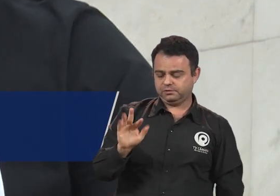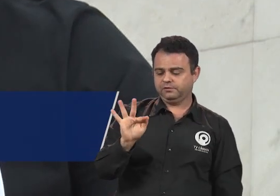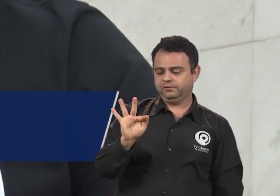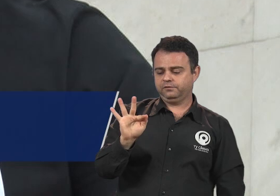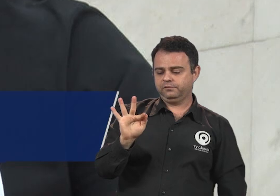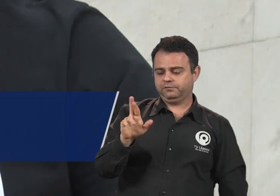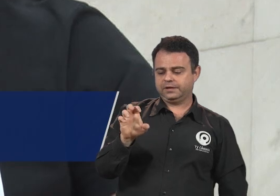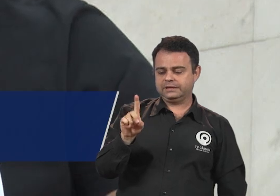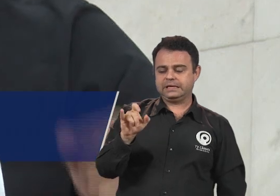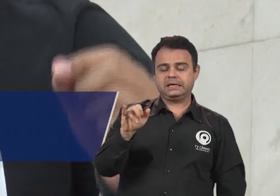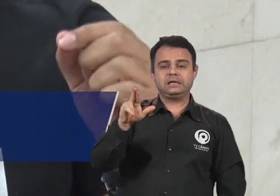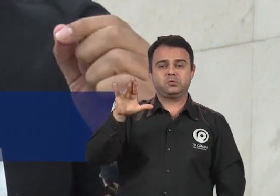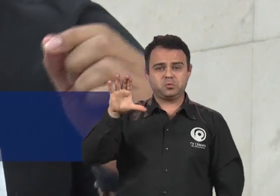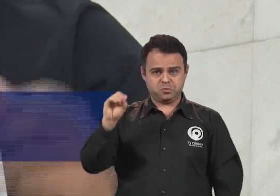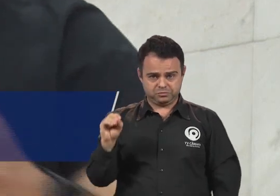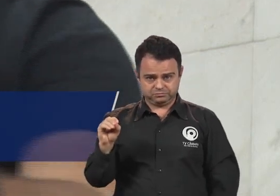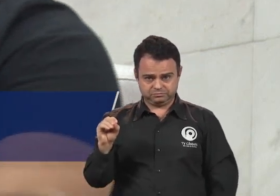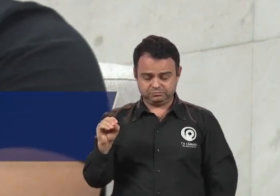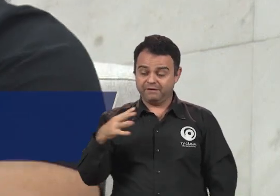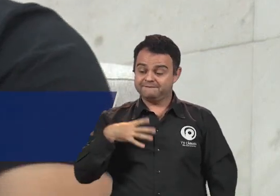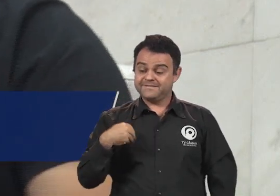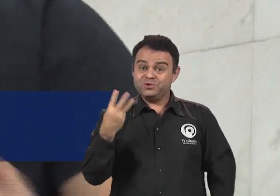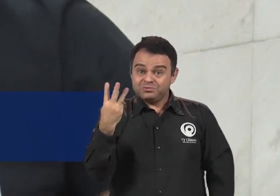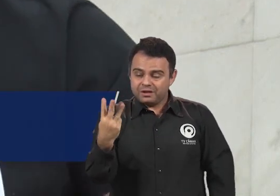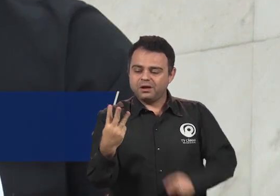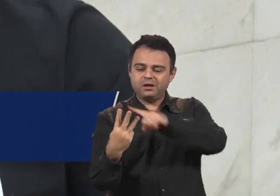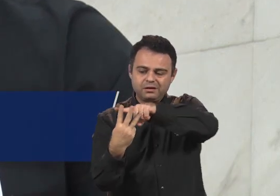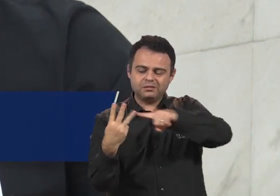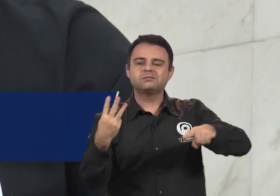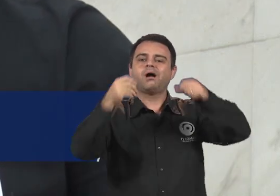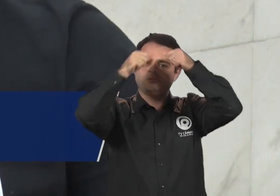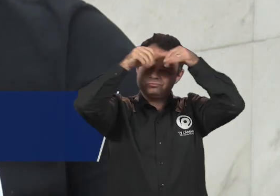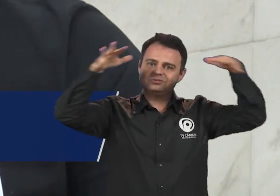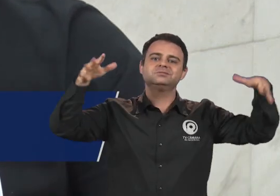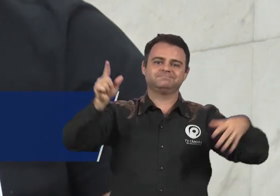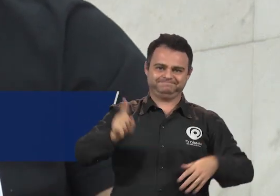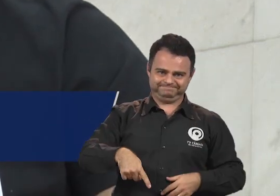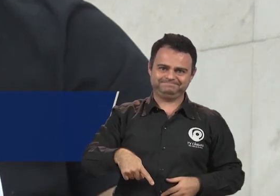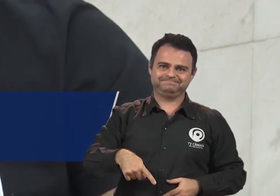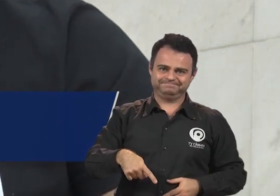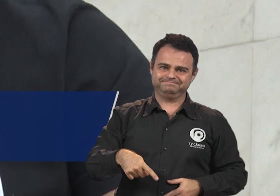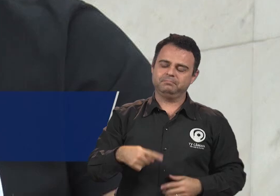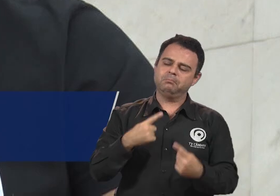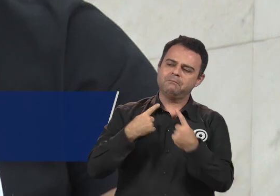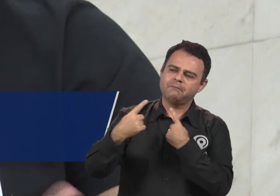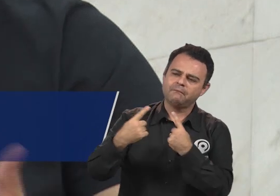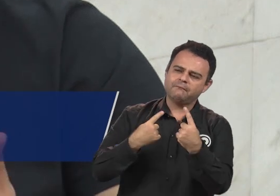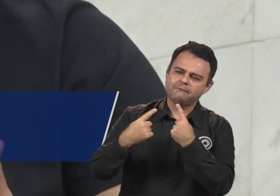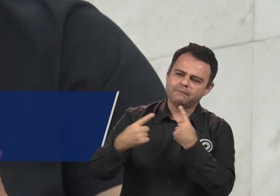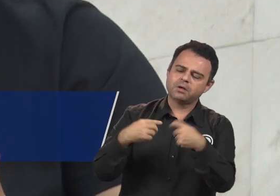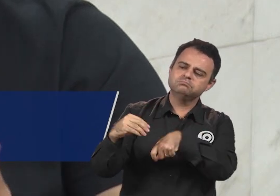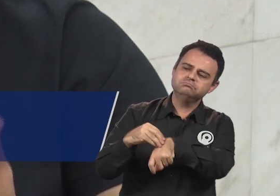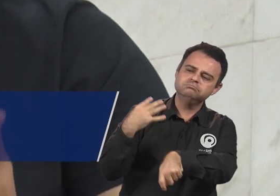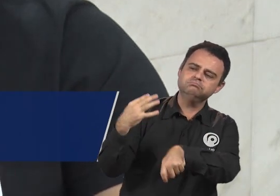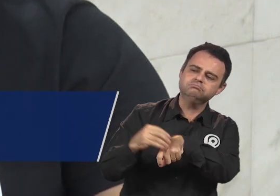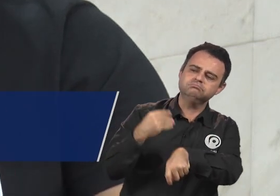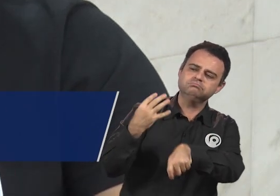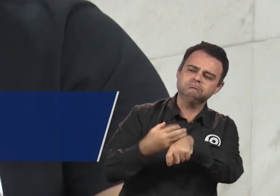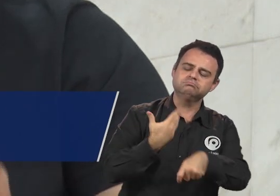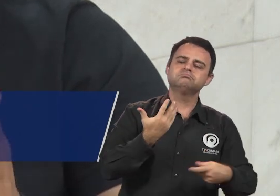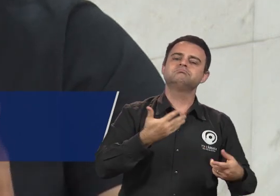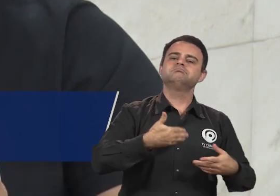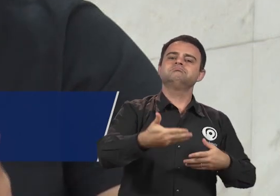Frederico, porque ele tem 3 filhos autistas. Então, a gente tem conversado para que seja um projeto que, de